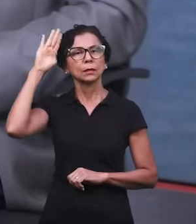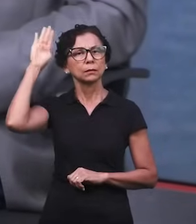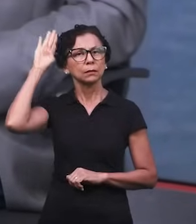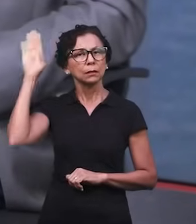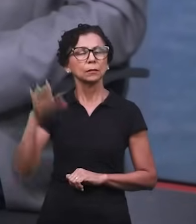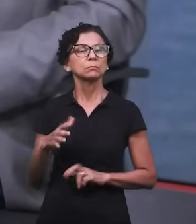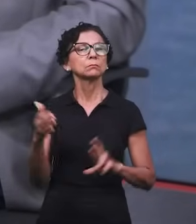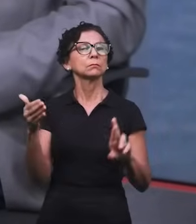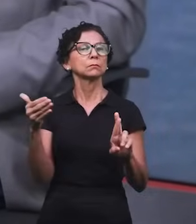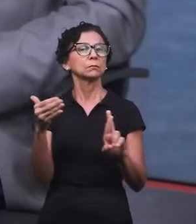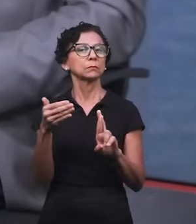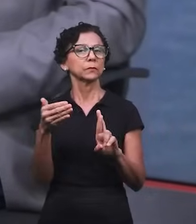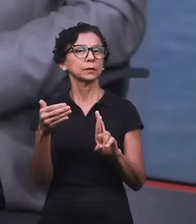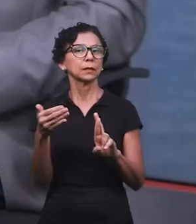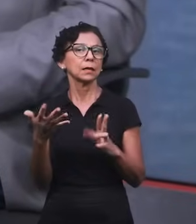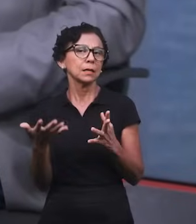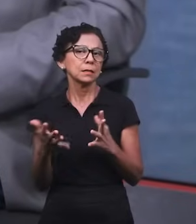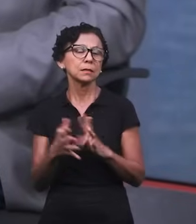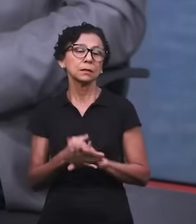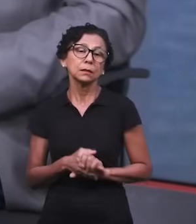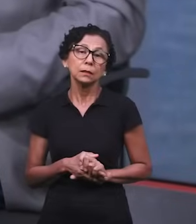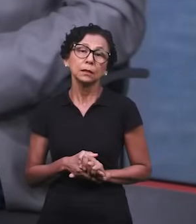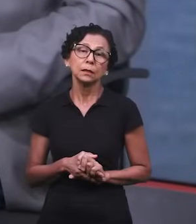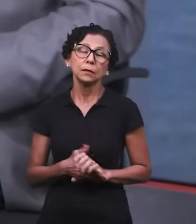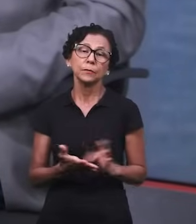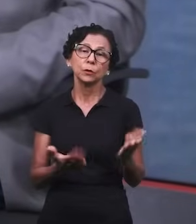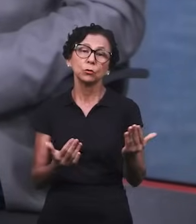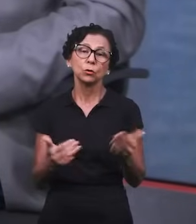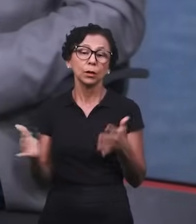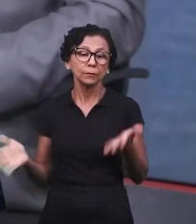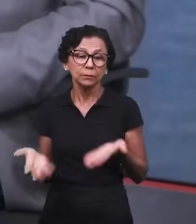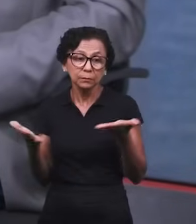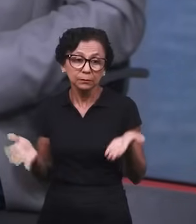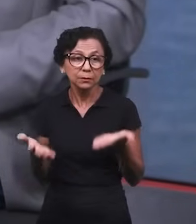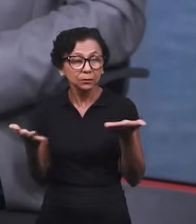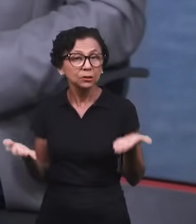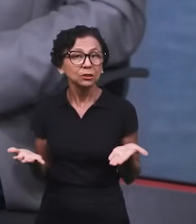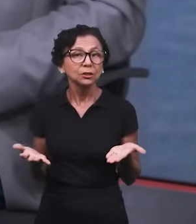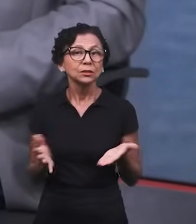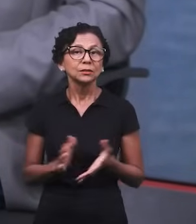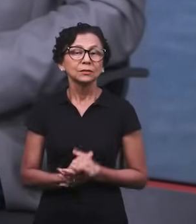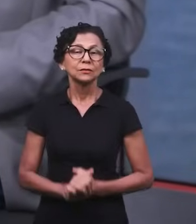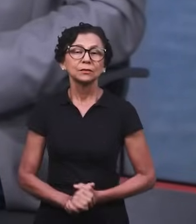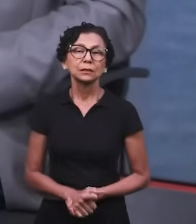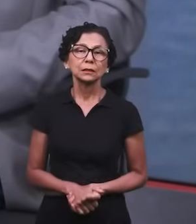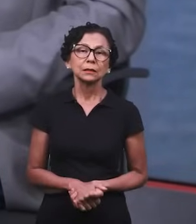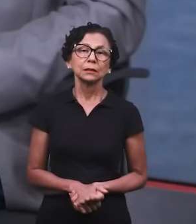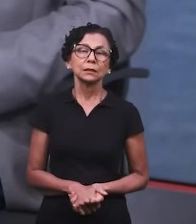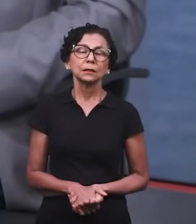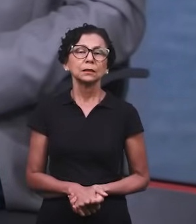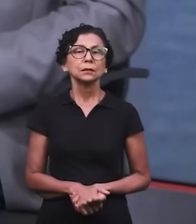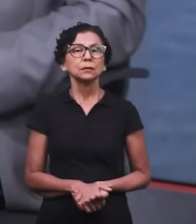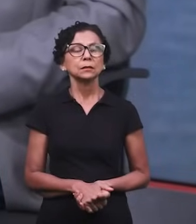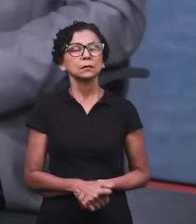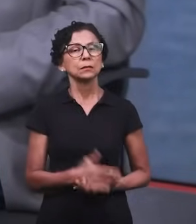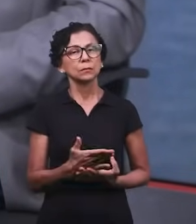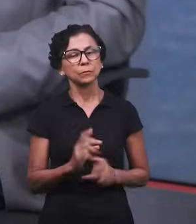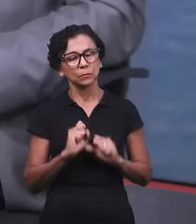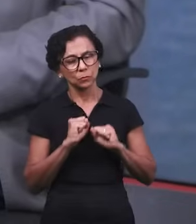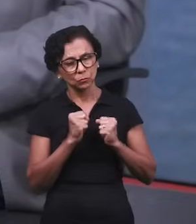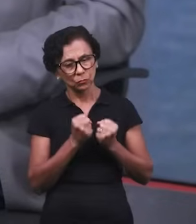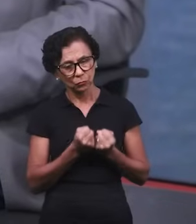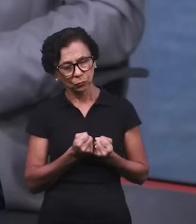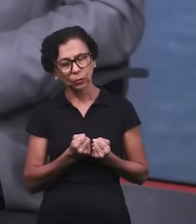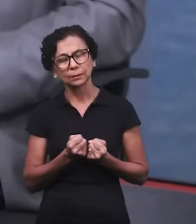se dedicar e crescer na sua vida profissional por esse meio que é o meio acadêmico. E que, de alguma forma, tem exatamente a